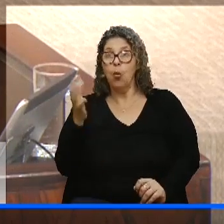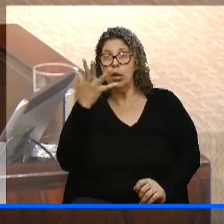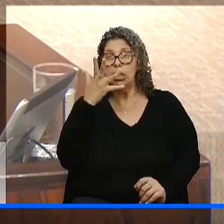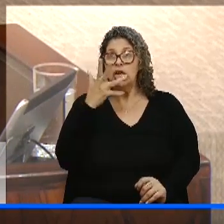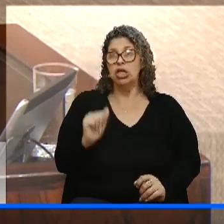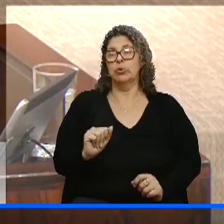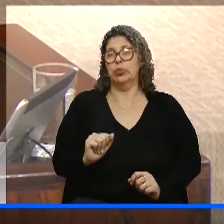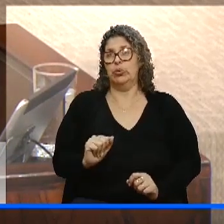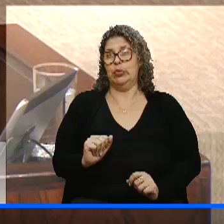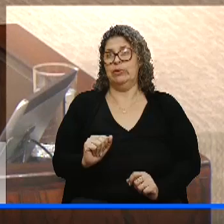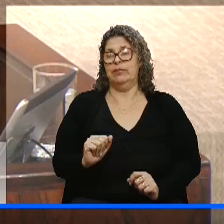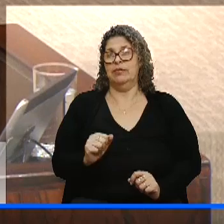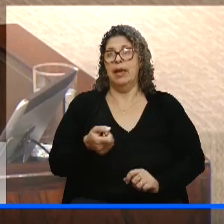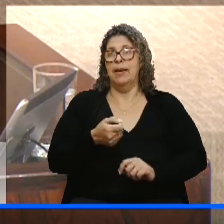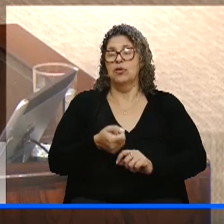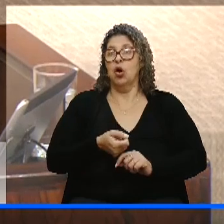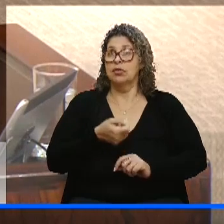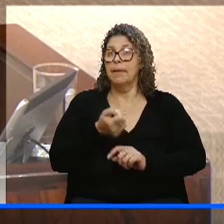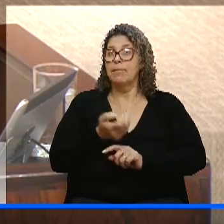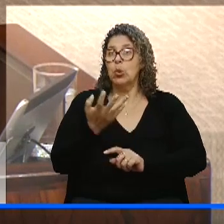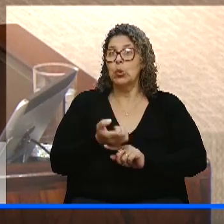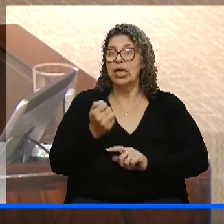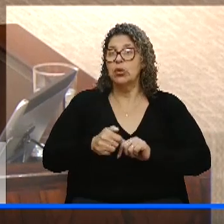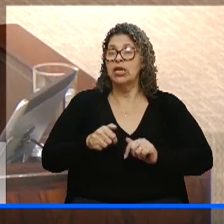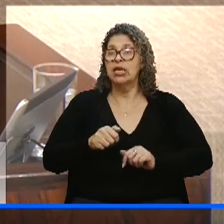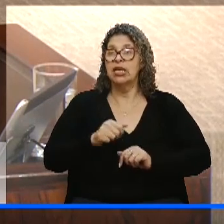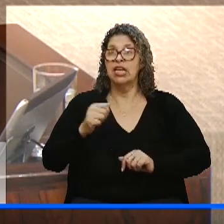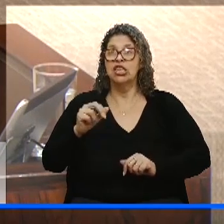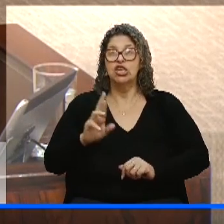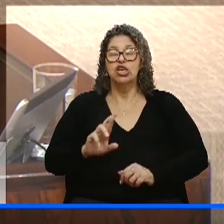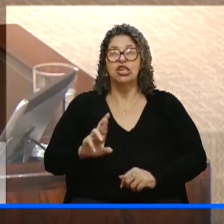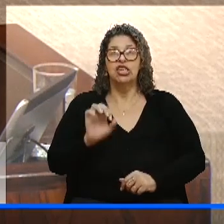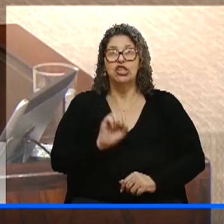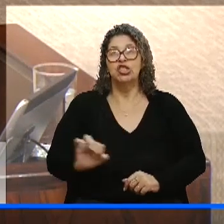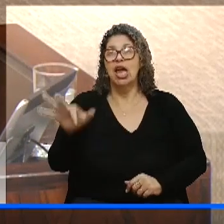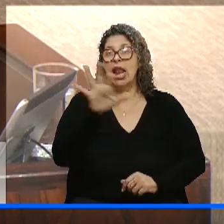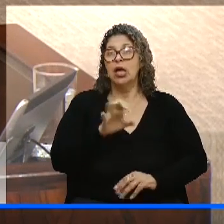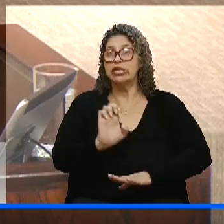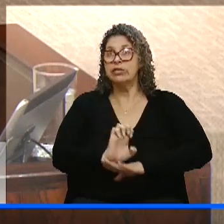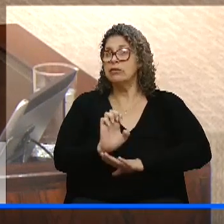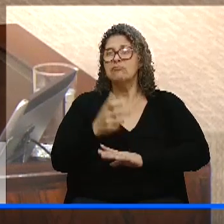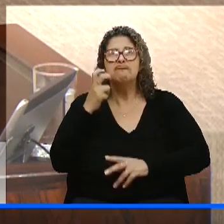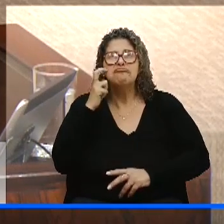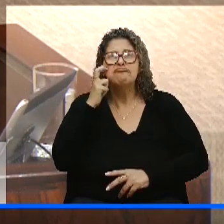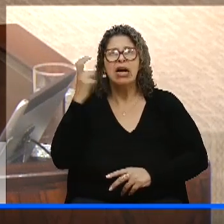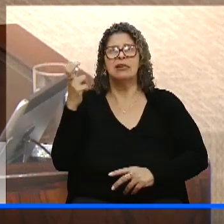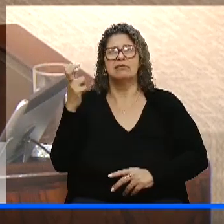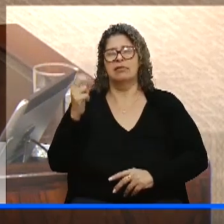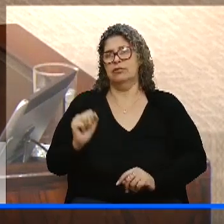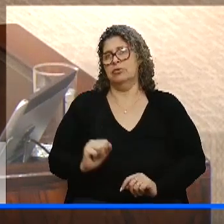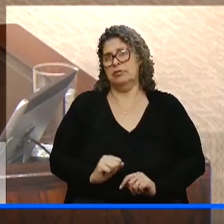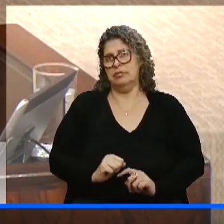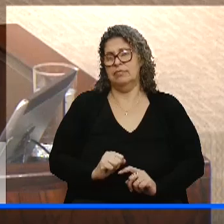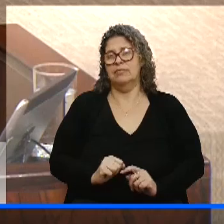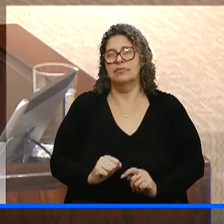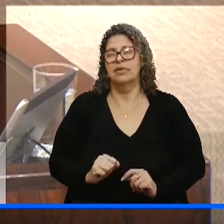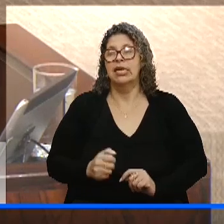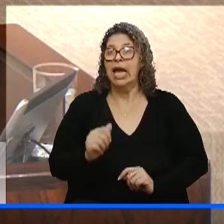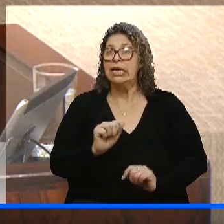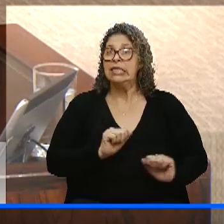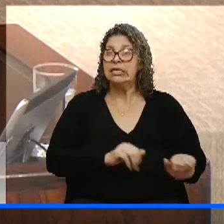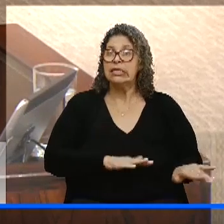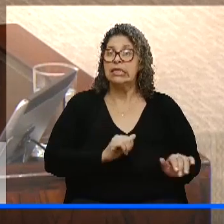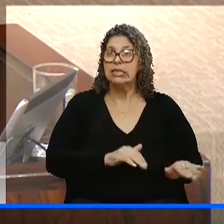nossa procuradoria geral do estado é inteligente nesse nesse nesse aspecto e aí no mês de setembro